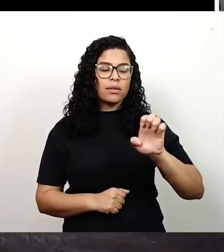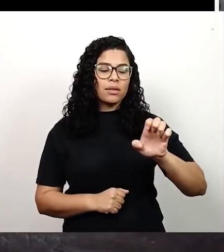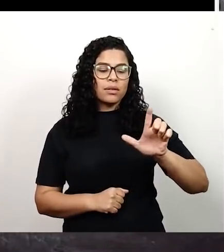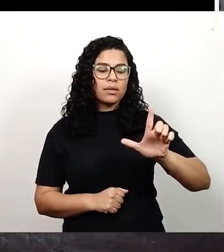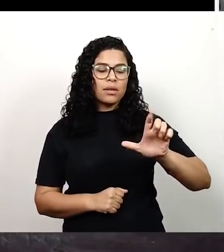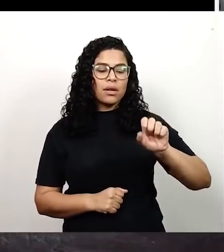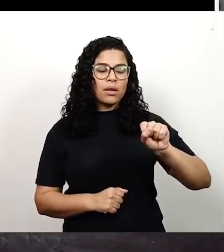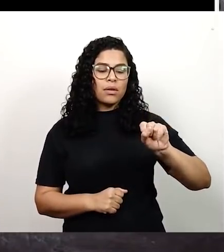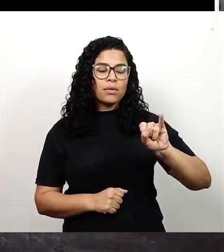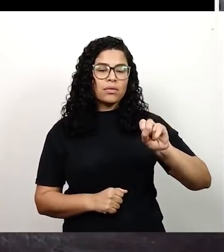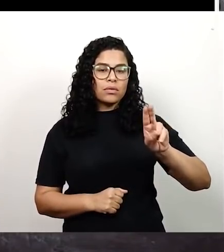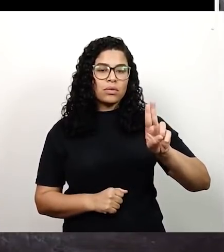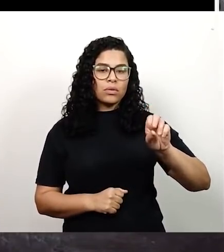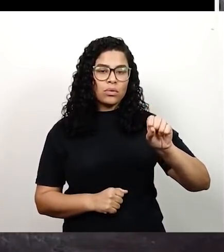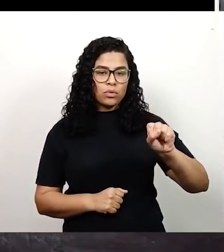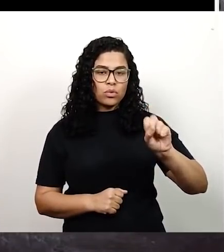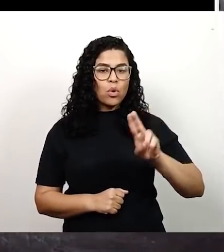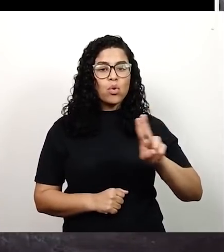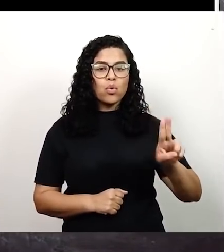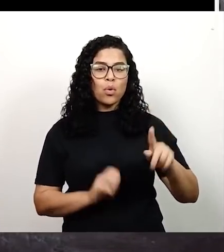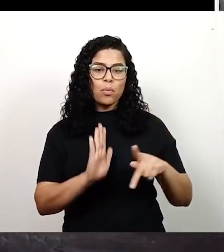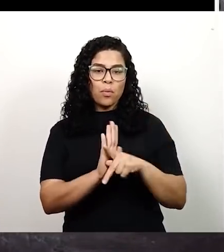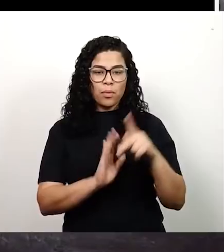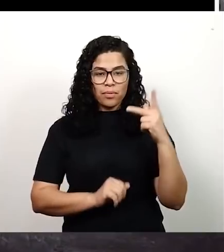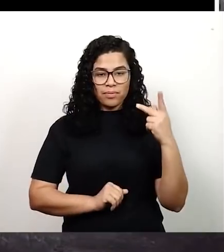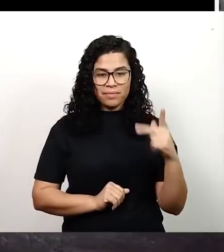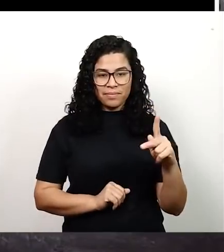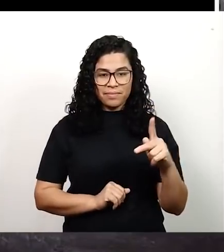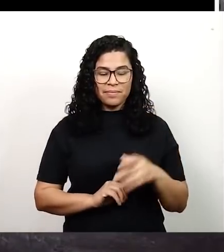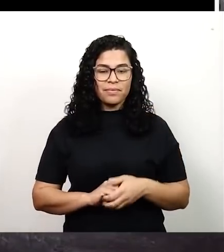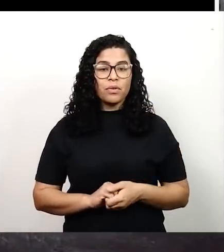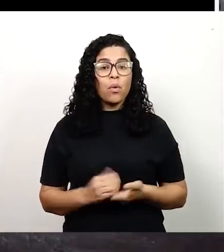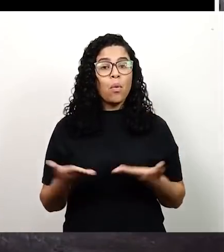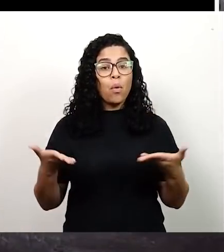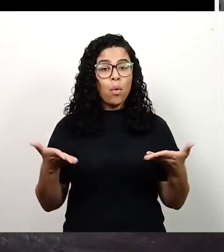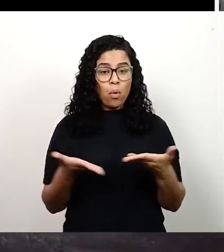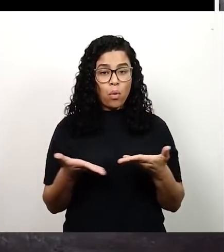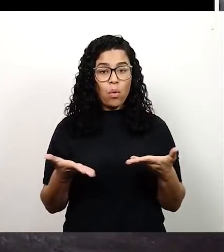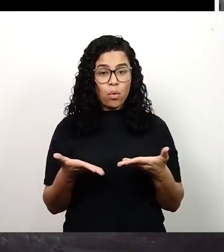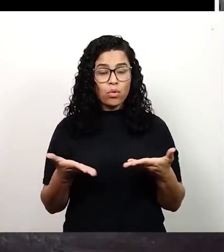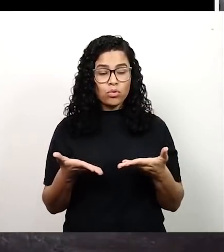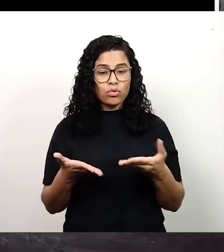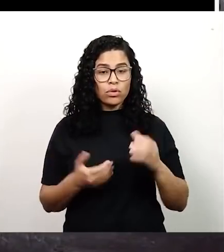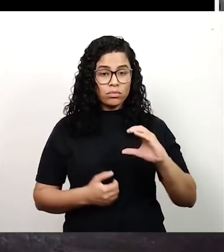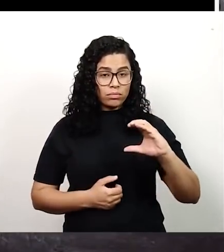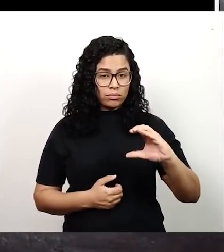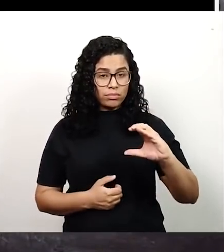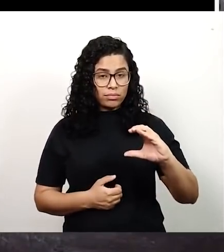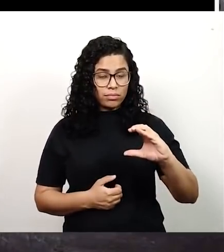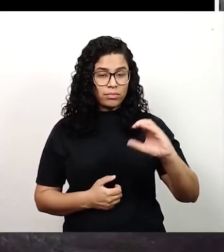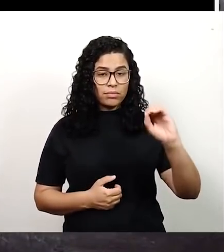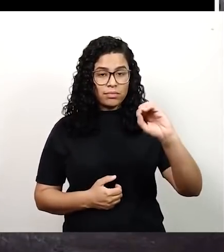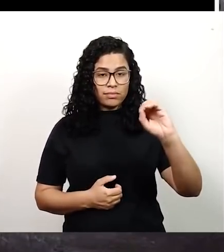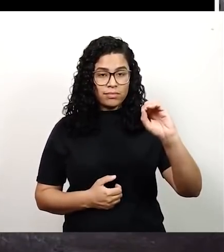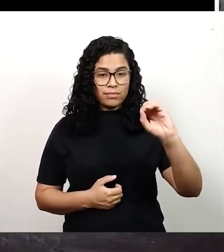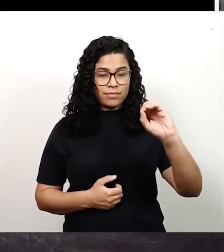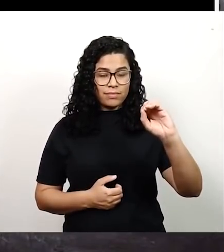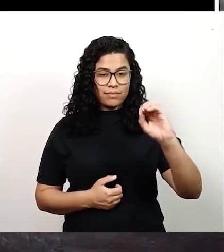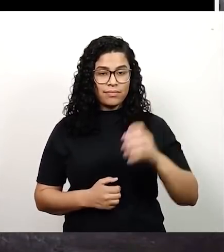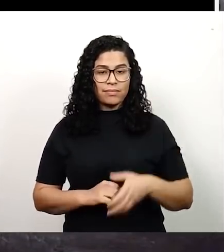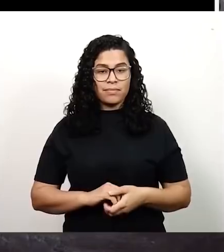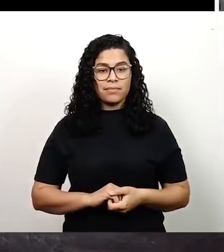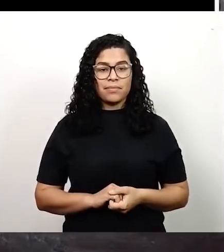a representar o nome dele. Então, atualmente se usa aquele C para